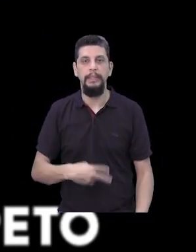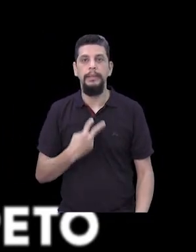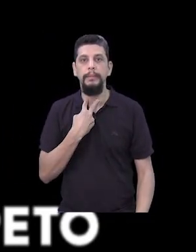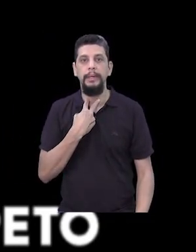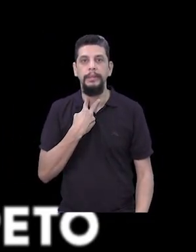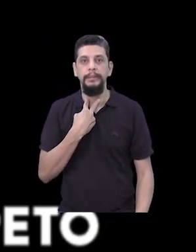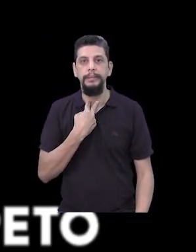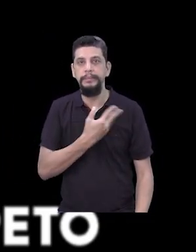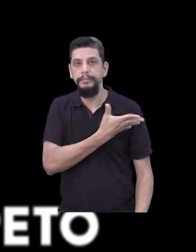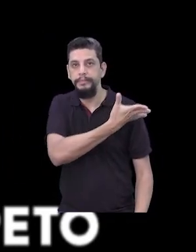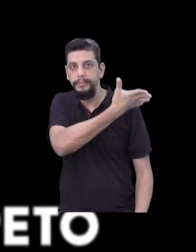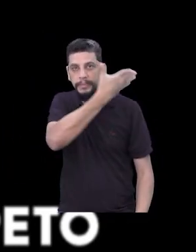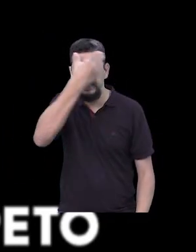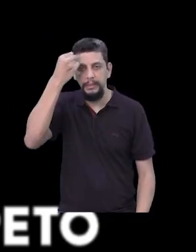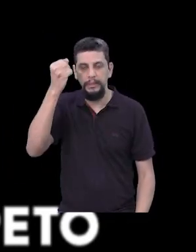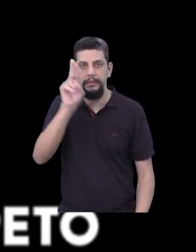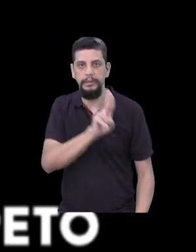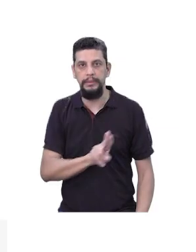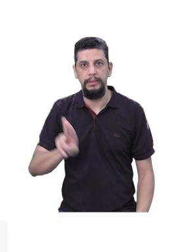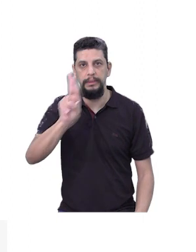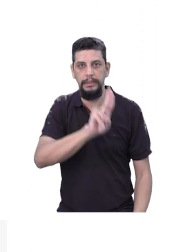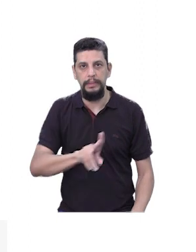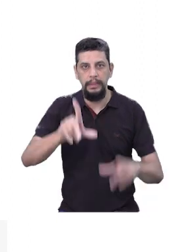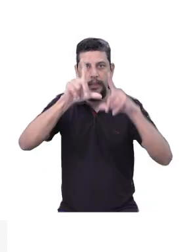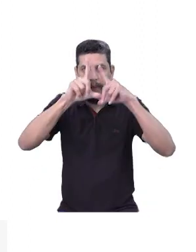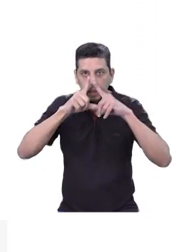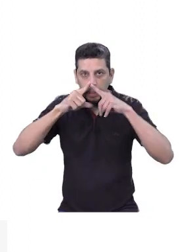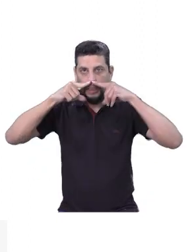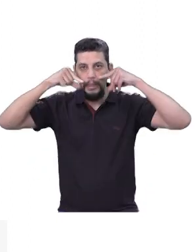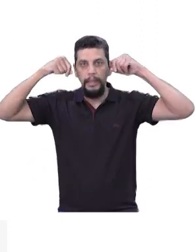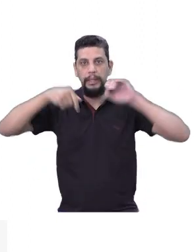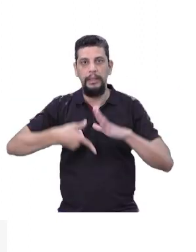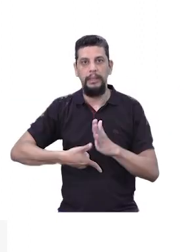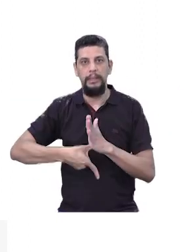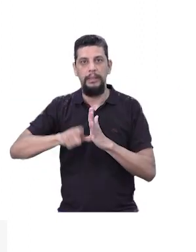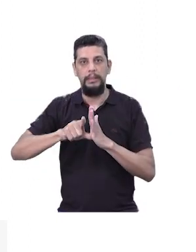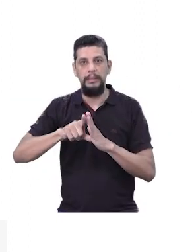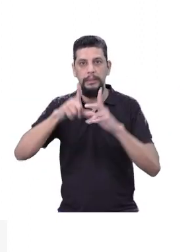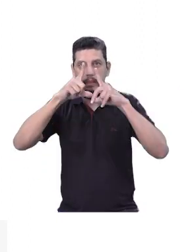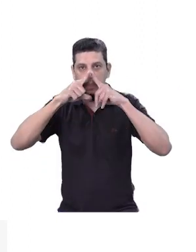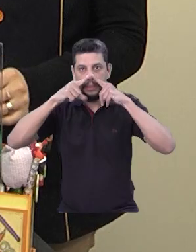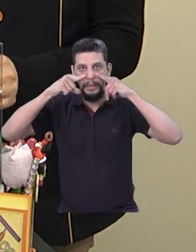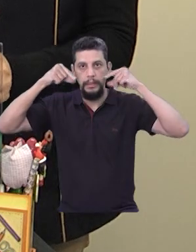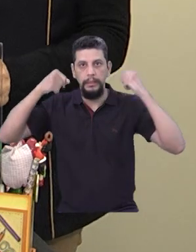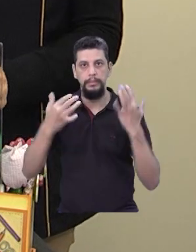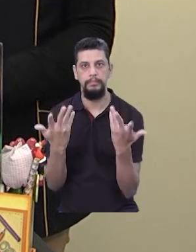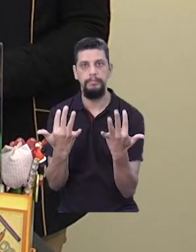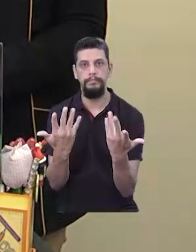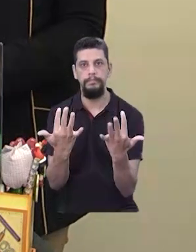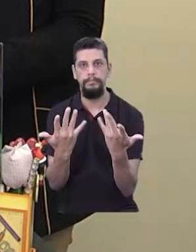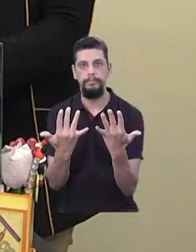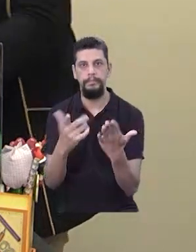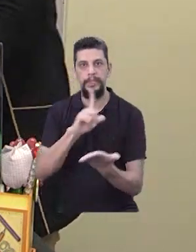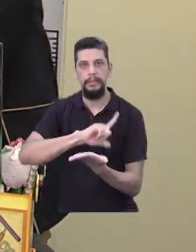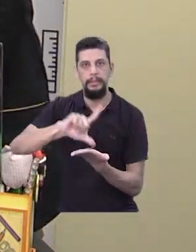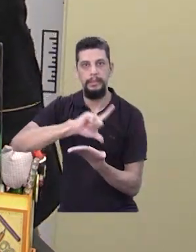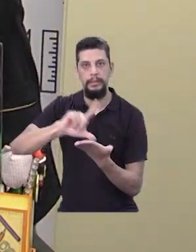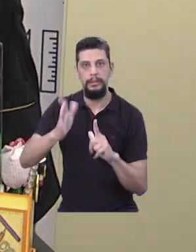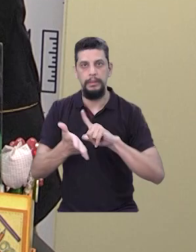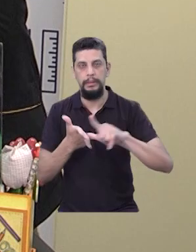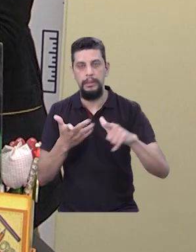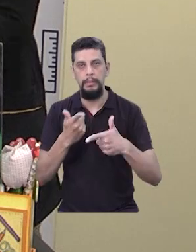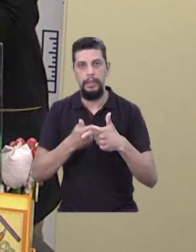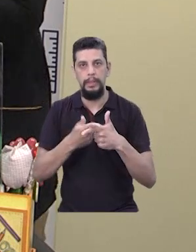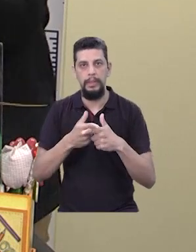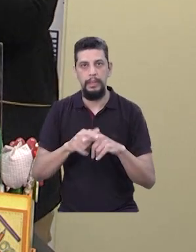Ah, não pode ir embora sem a máscara. Então, antes de colocar a máscara, vamos higienizar as mãos, né? Porque a